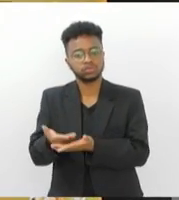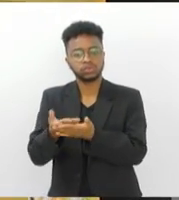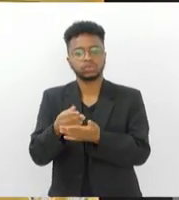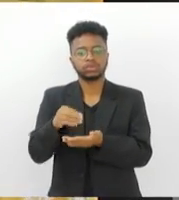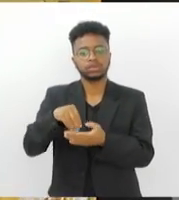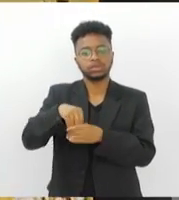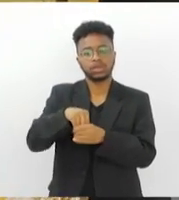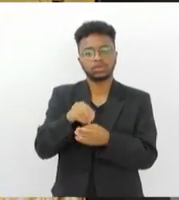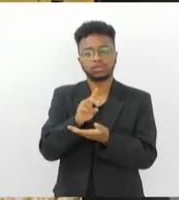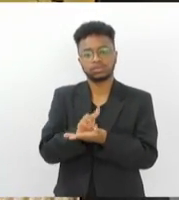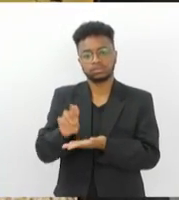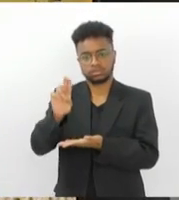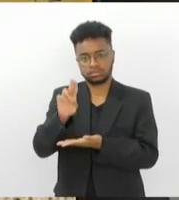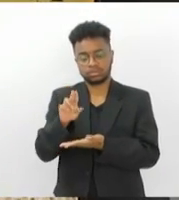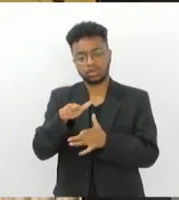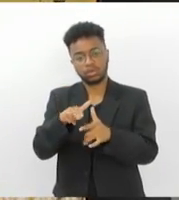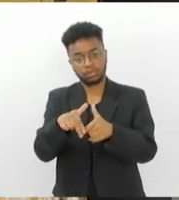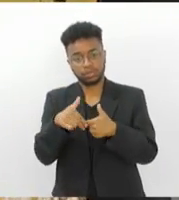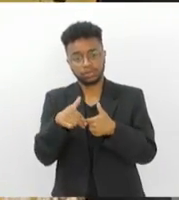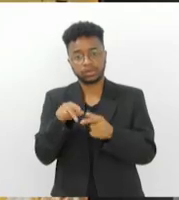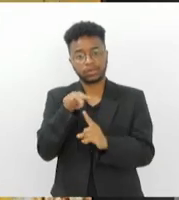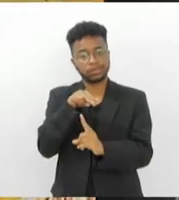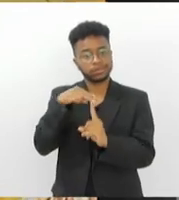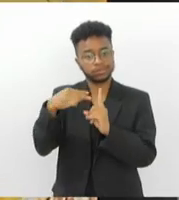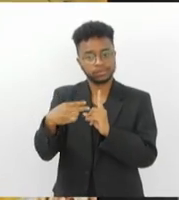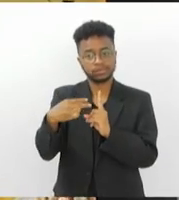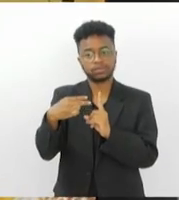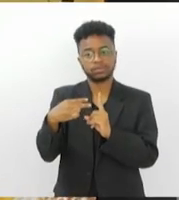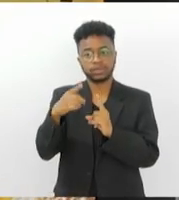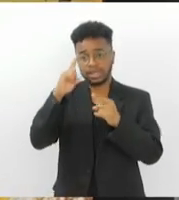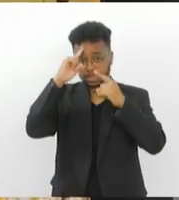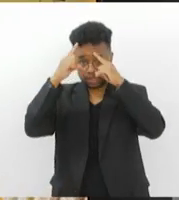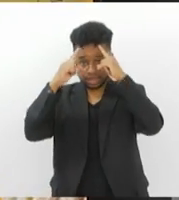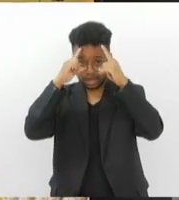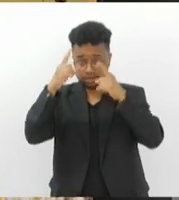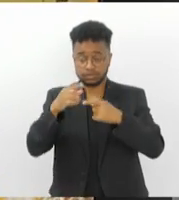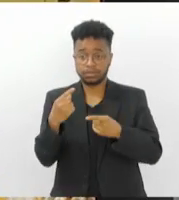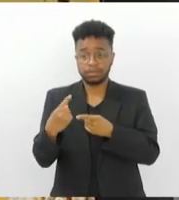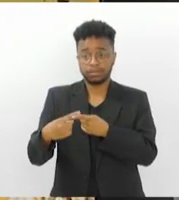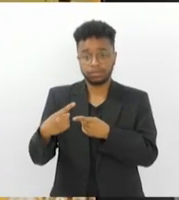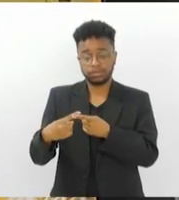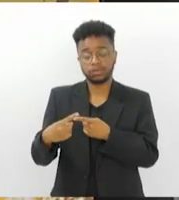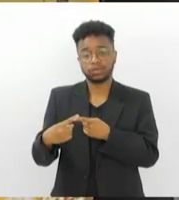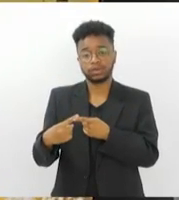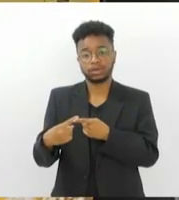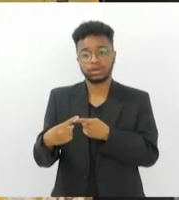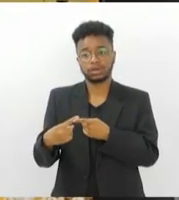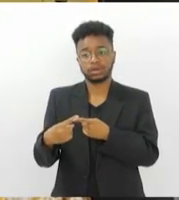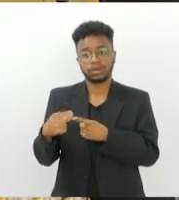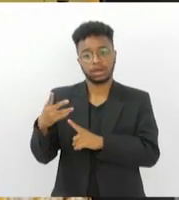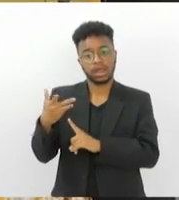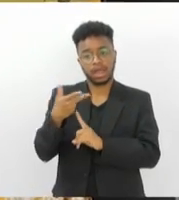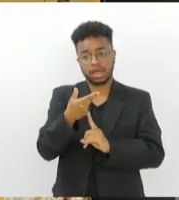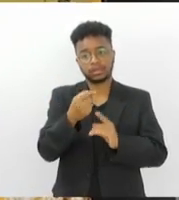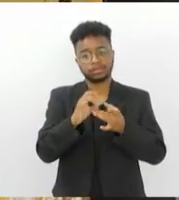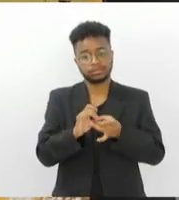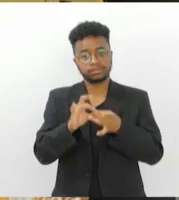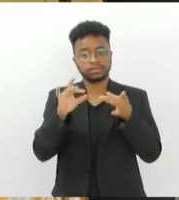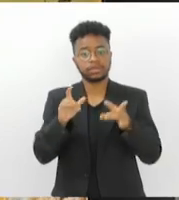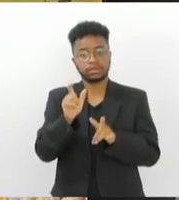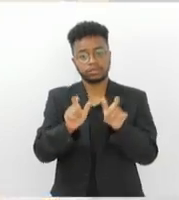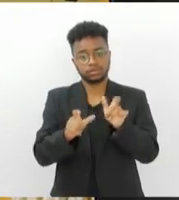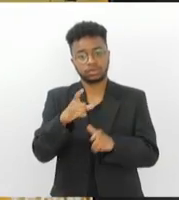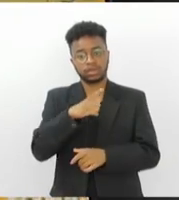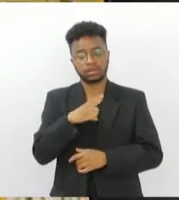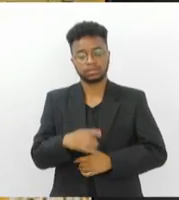universidade A partir dessa Perspectiva da criatividade que as artes permitem que o indivíduo